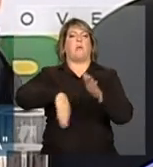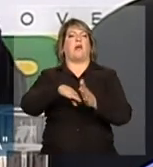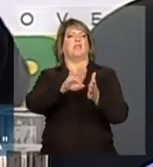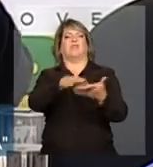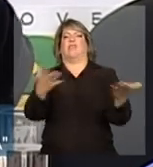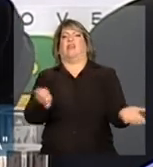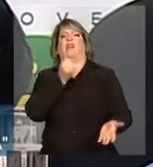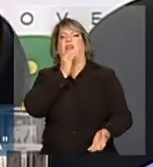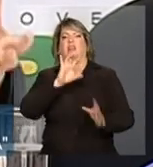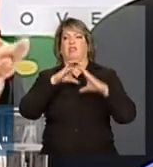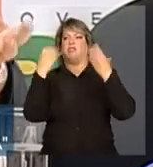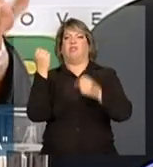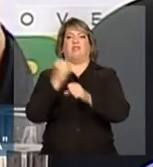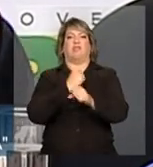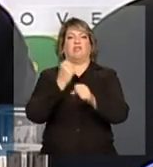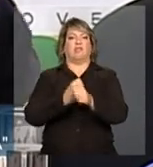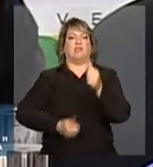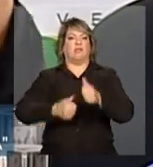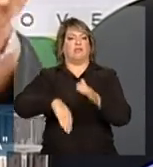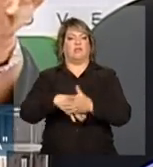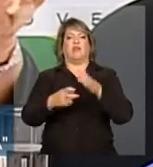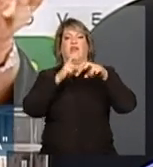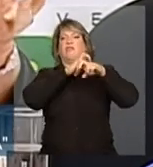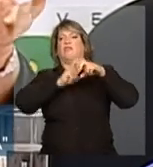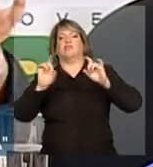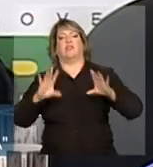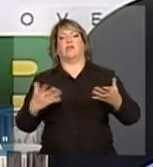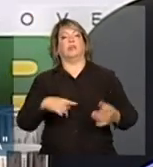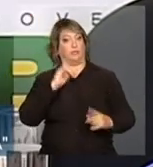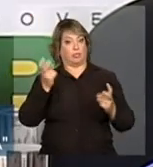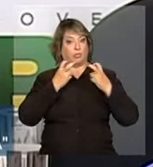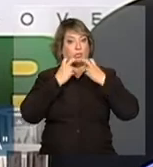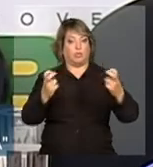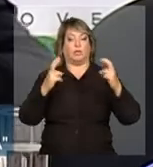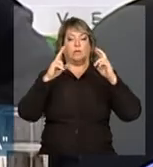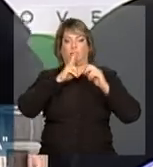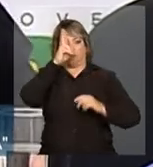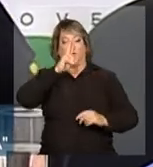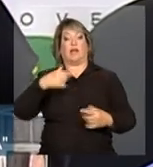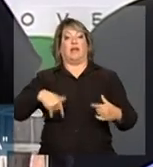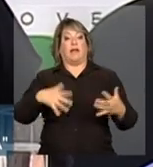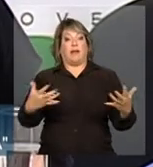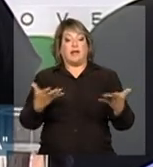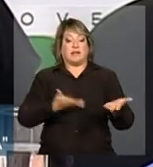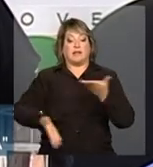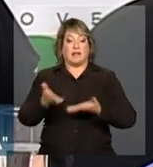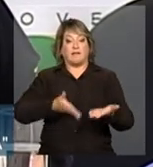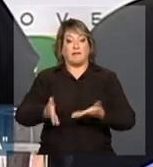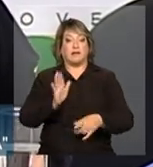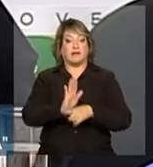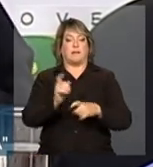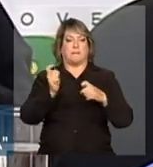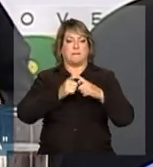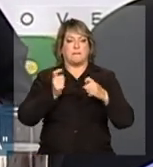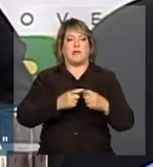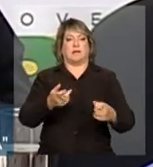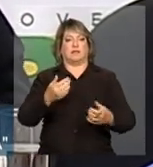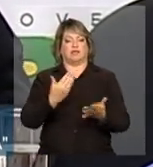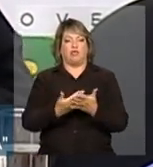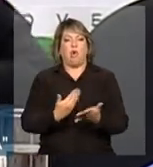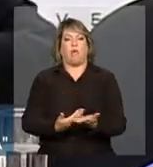em estádios, não em teleféricos e assim por diante. Nós queremos serviços públicos que